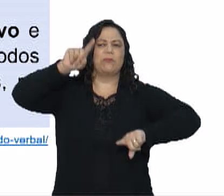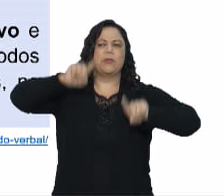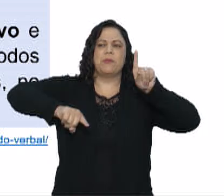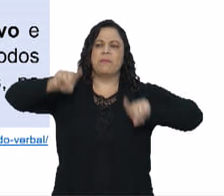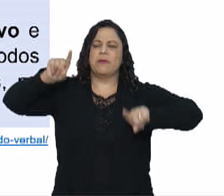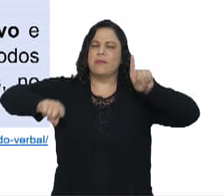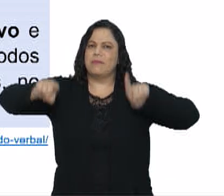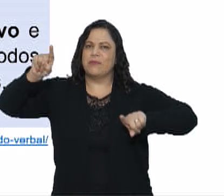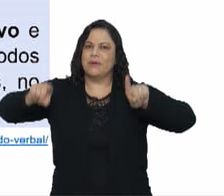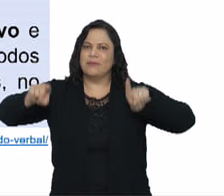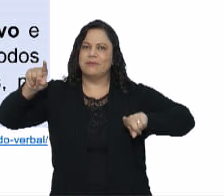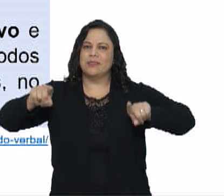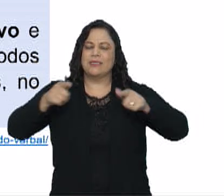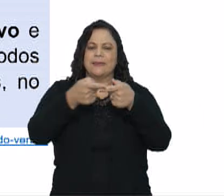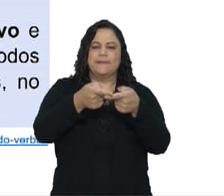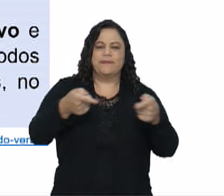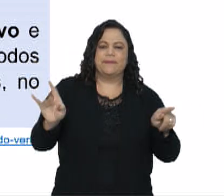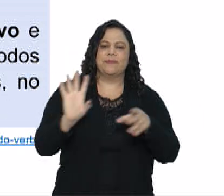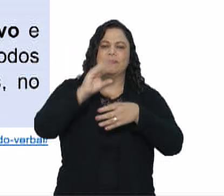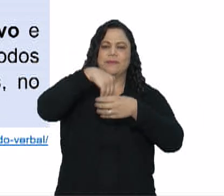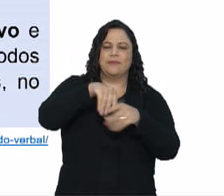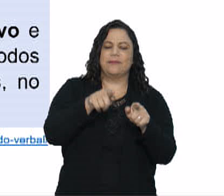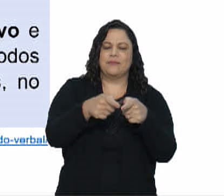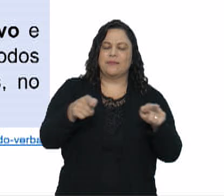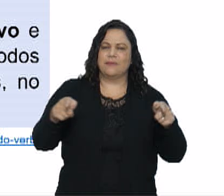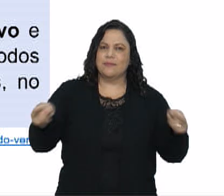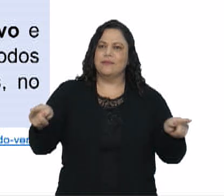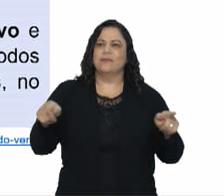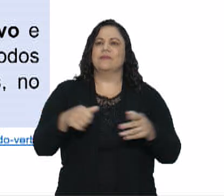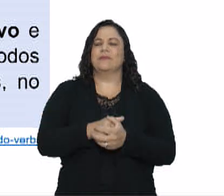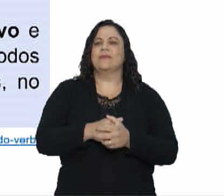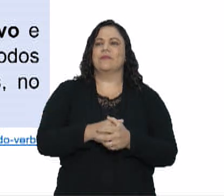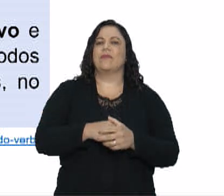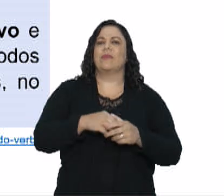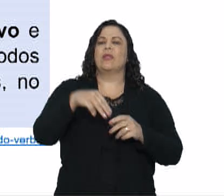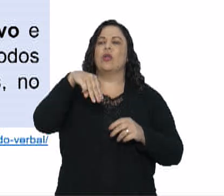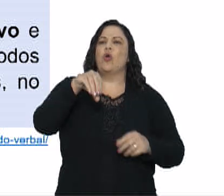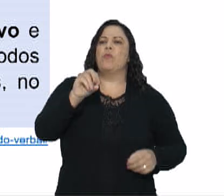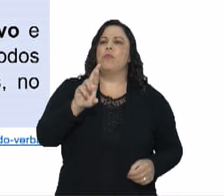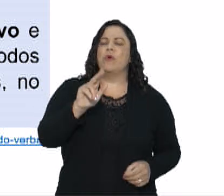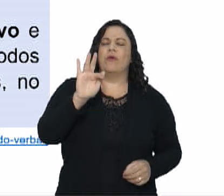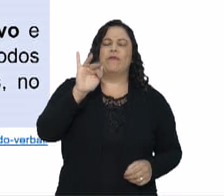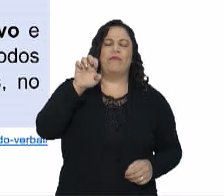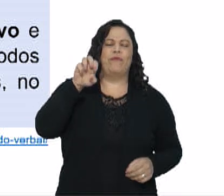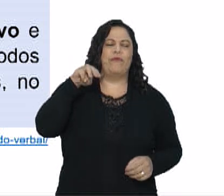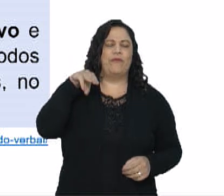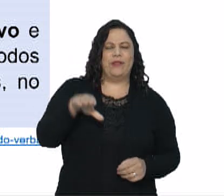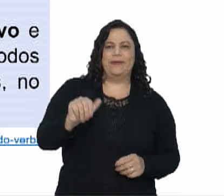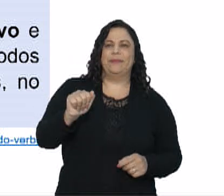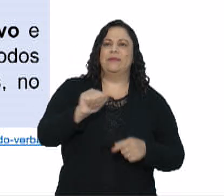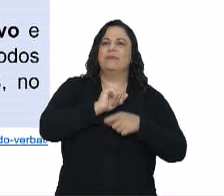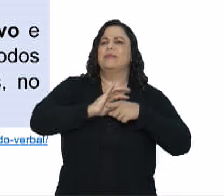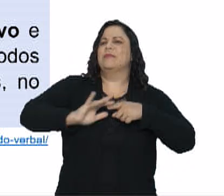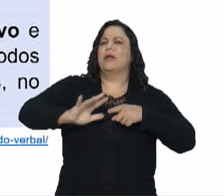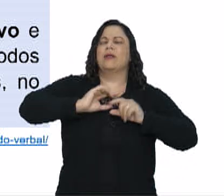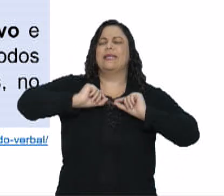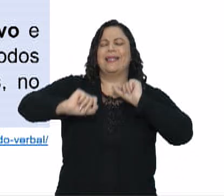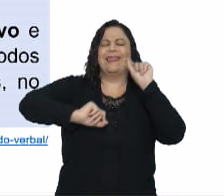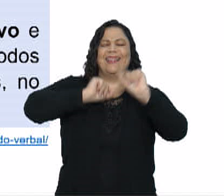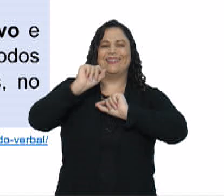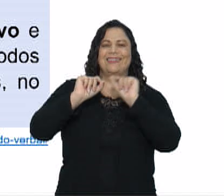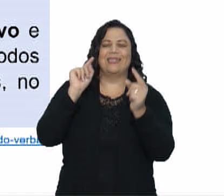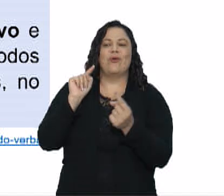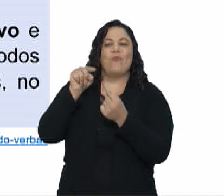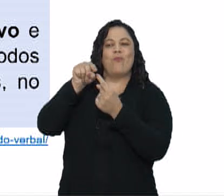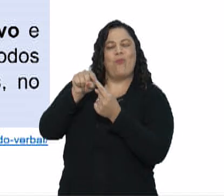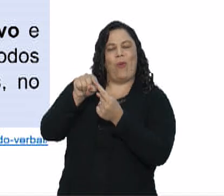acidentes gramaticais, através de um morfema chamado desinência modo temporal. São marcados